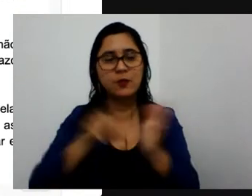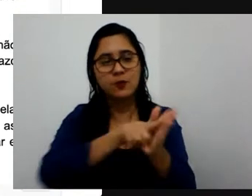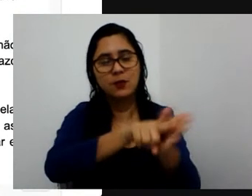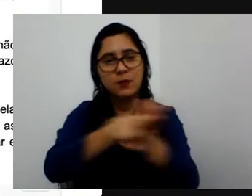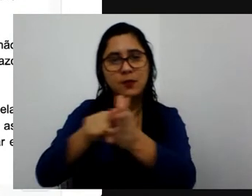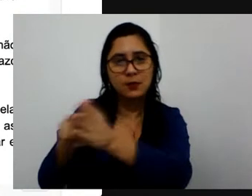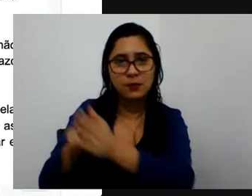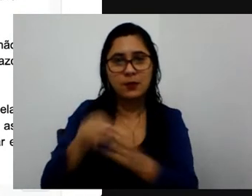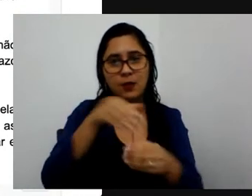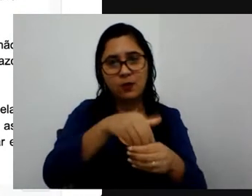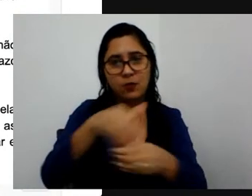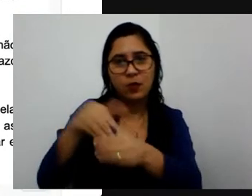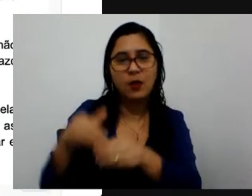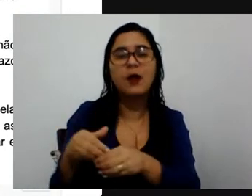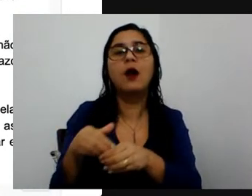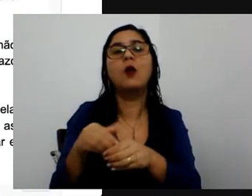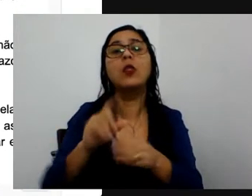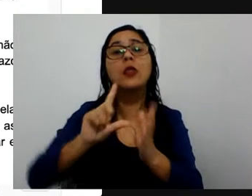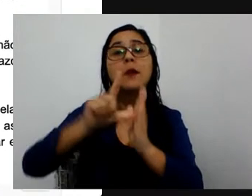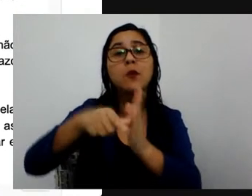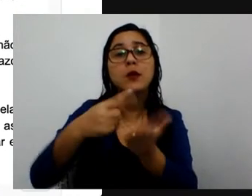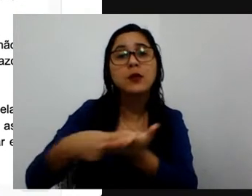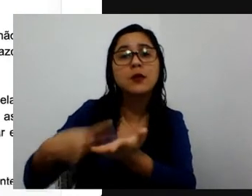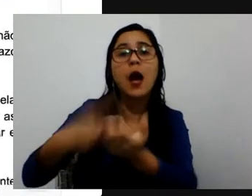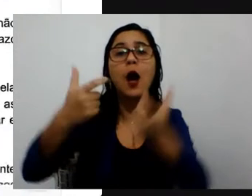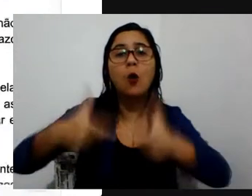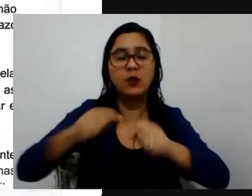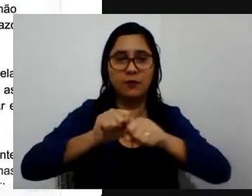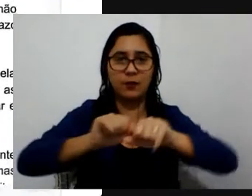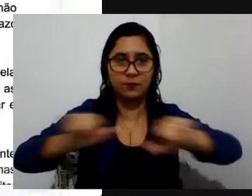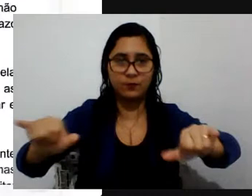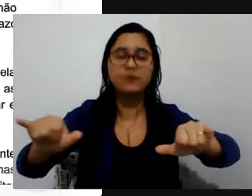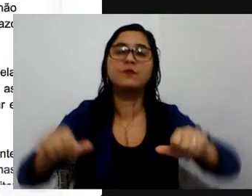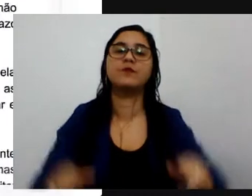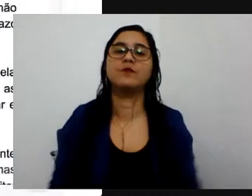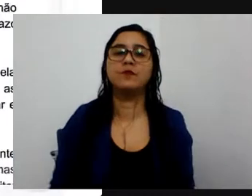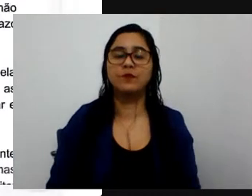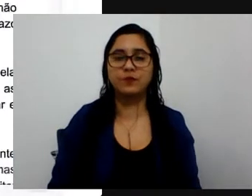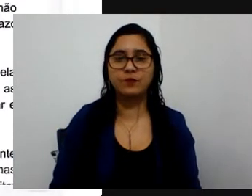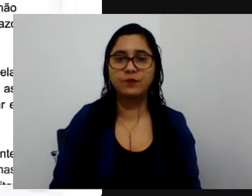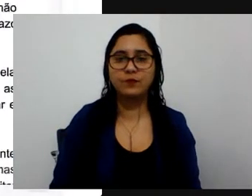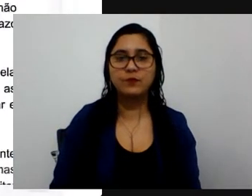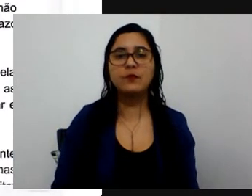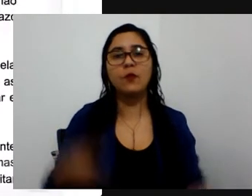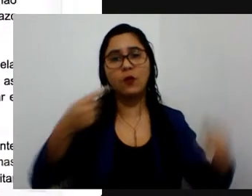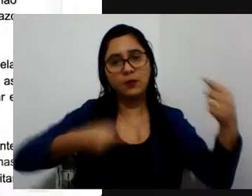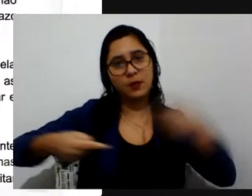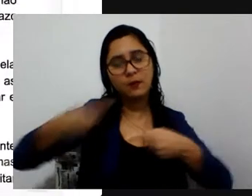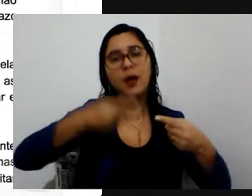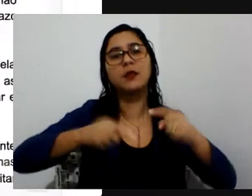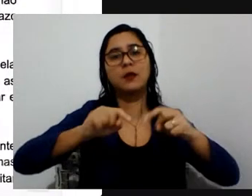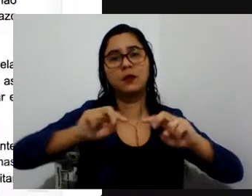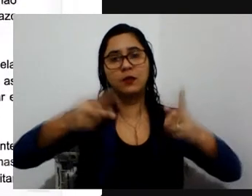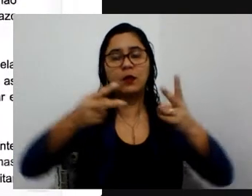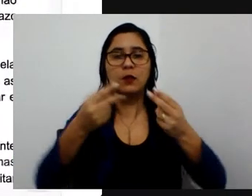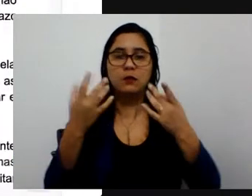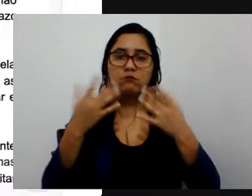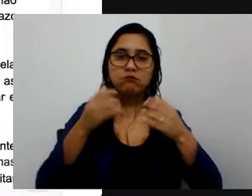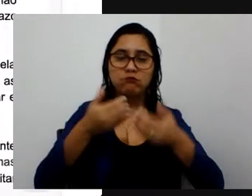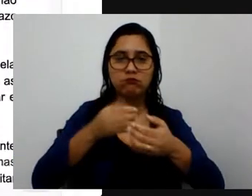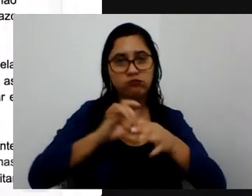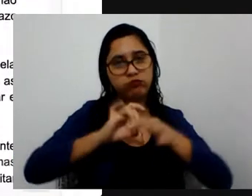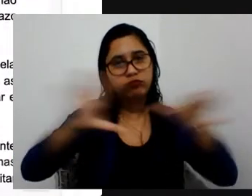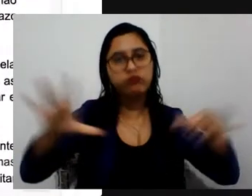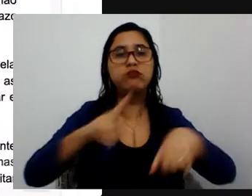eleitoral em canal a ser definido pela Comissão Técnico-Executiva. O debate será transmitido publicamente em tempo real